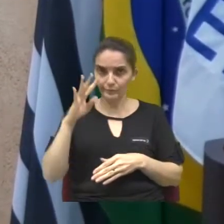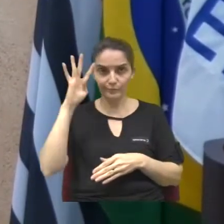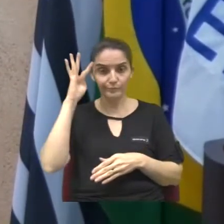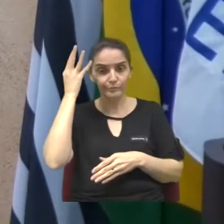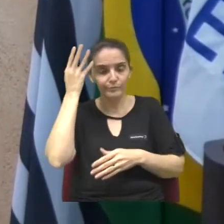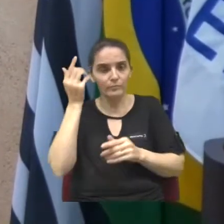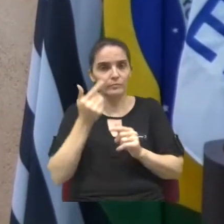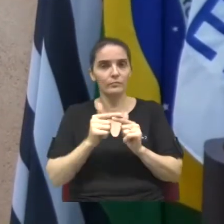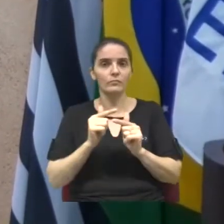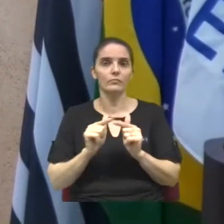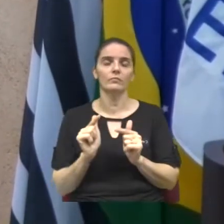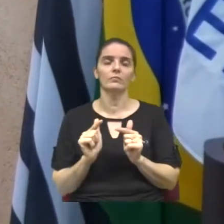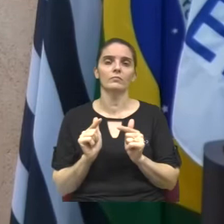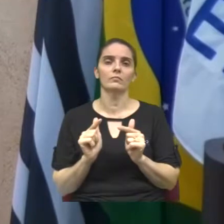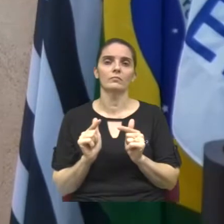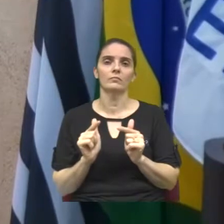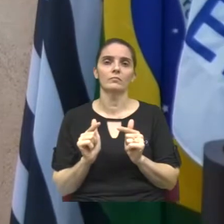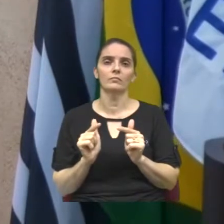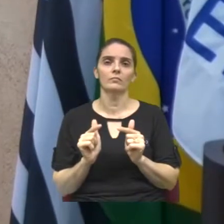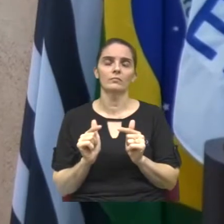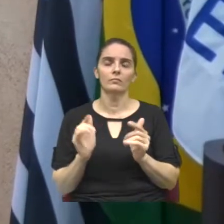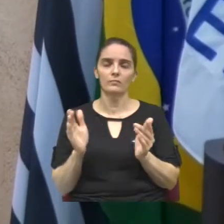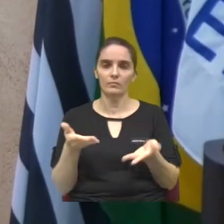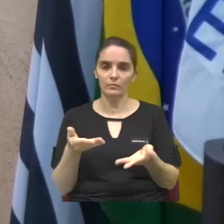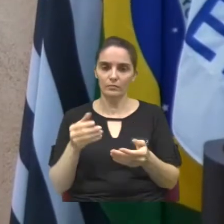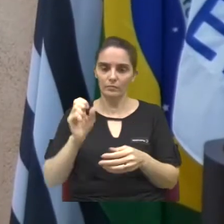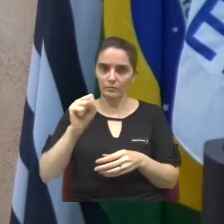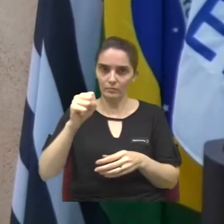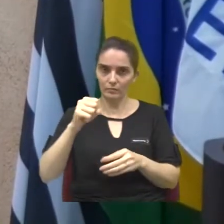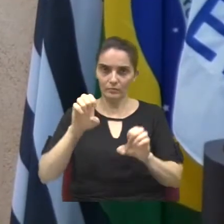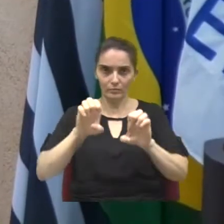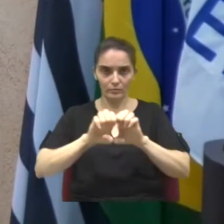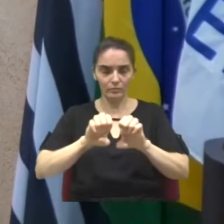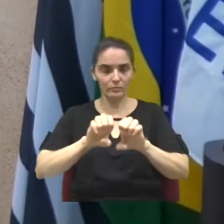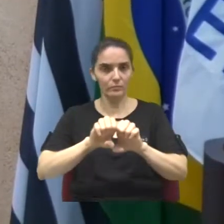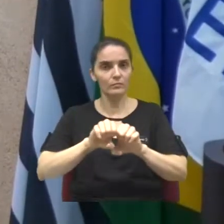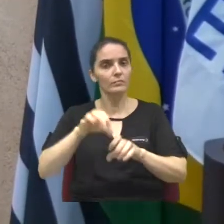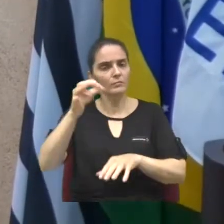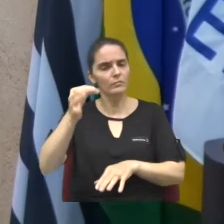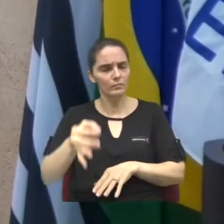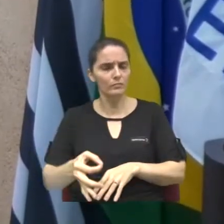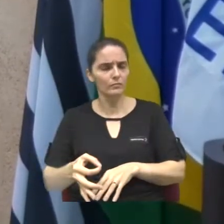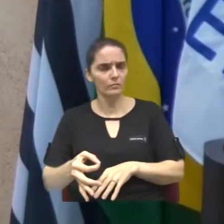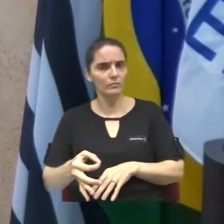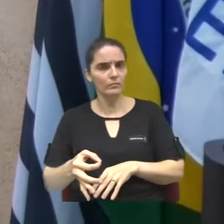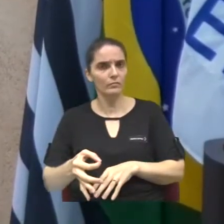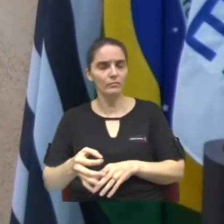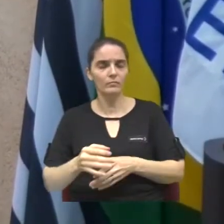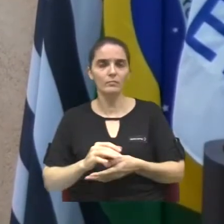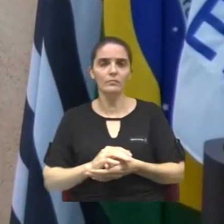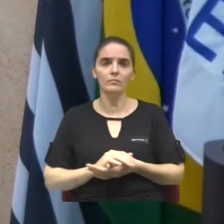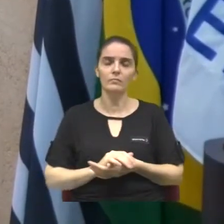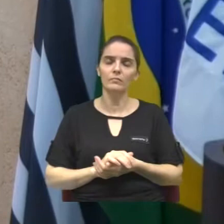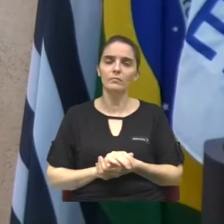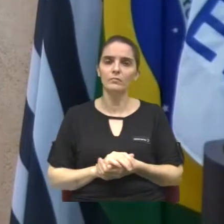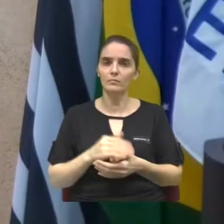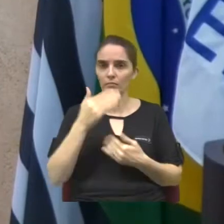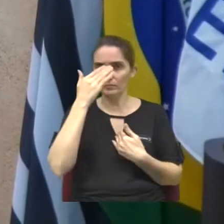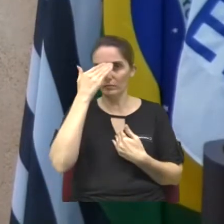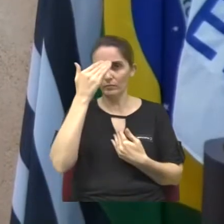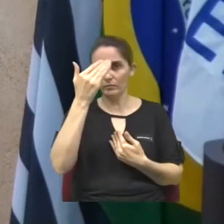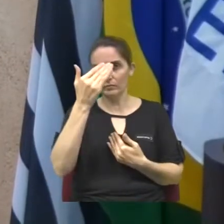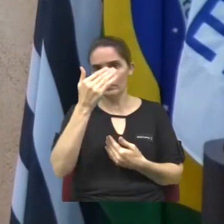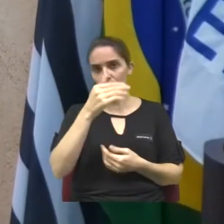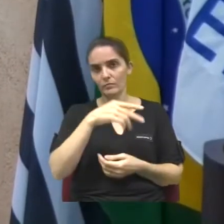questão e temos, finalmente, uma estrutura adequada ao nosso município. Muito obrigado,